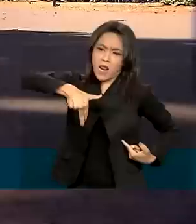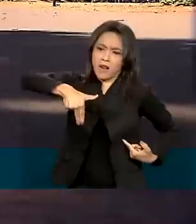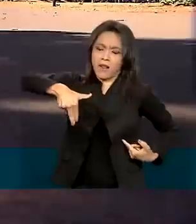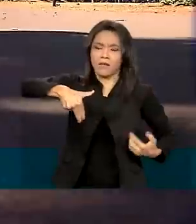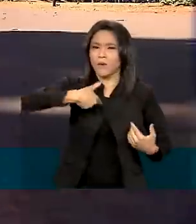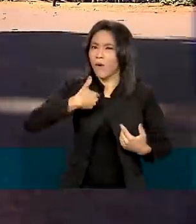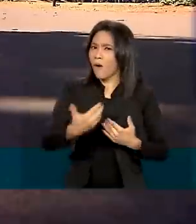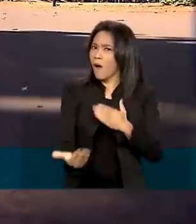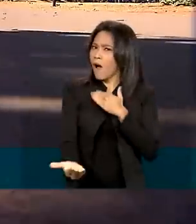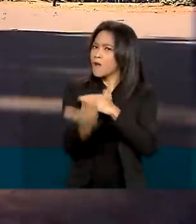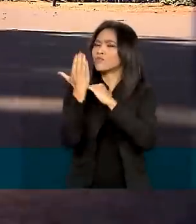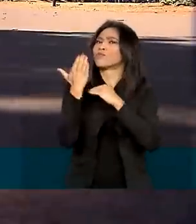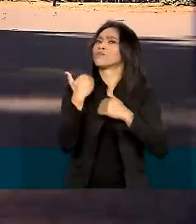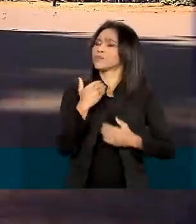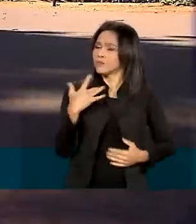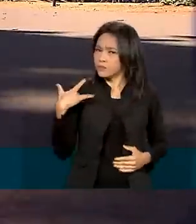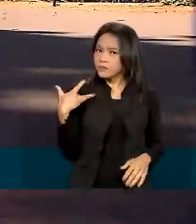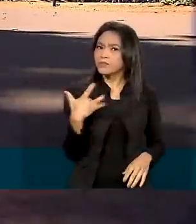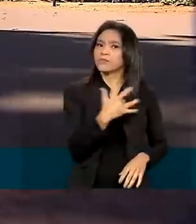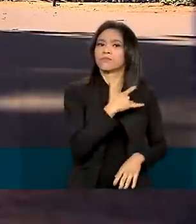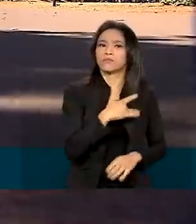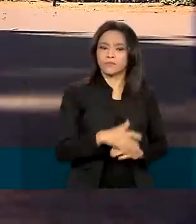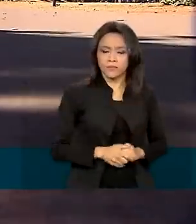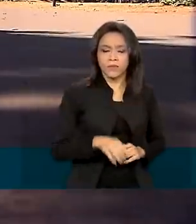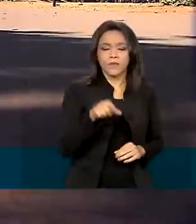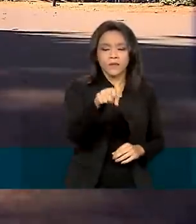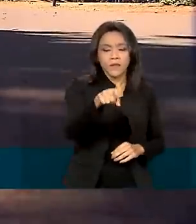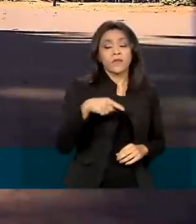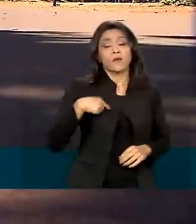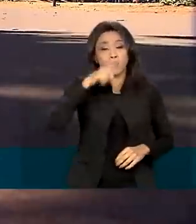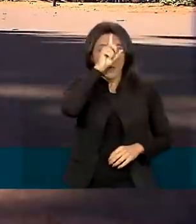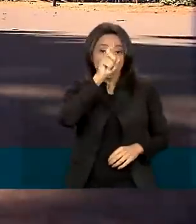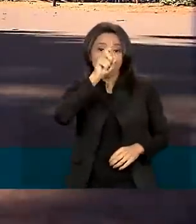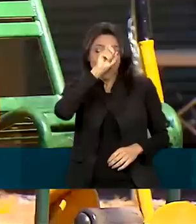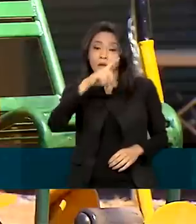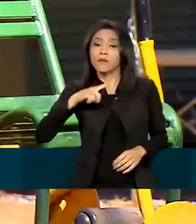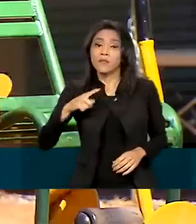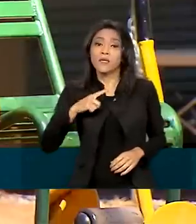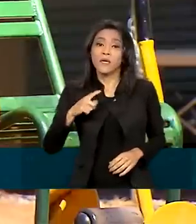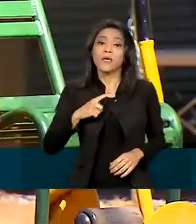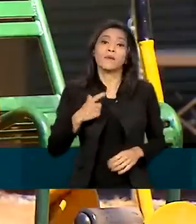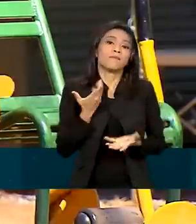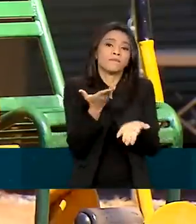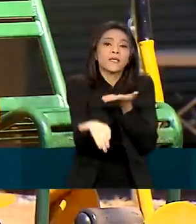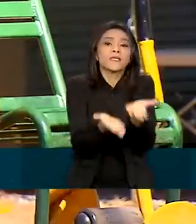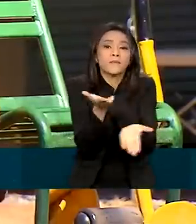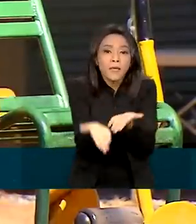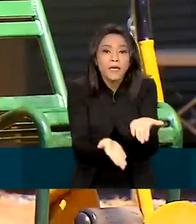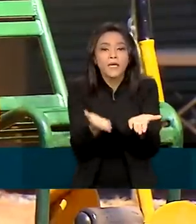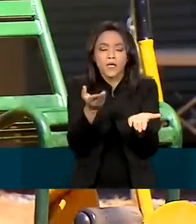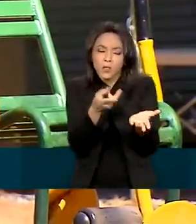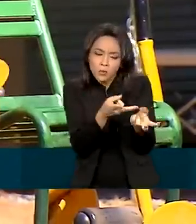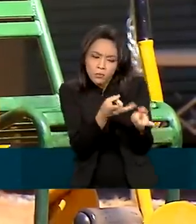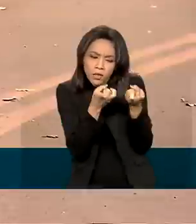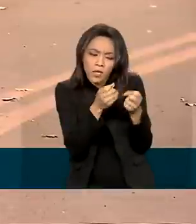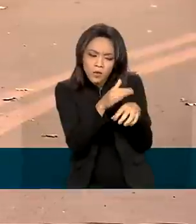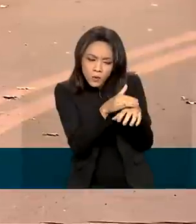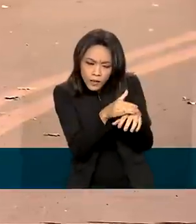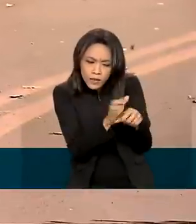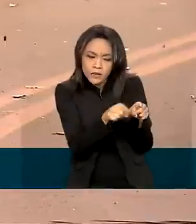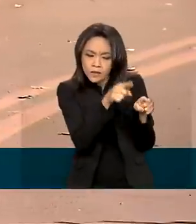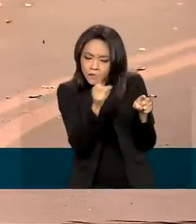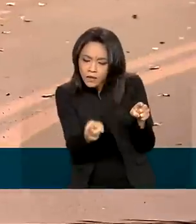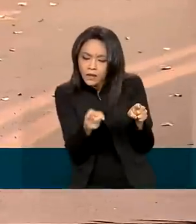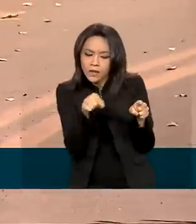saúde. O Sistema Único de Saúde oferece tratamento para essas doenças, desde a detecção, monitoramento e, se